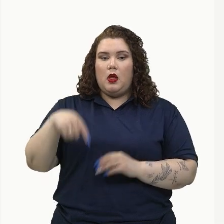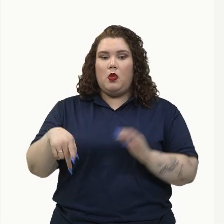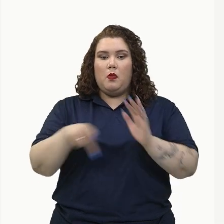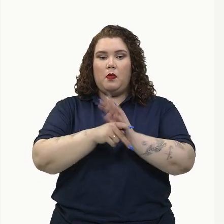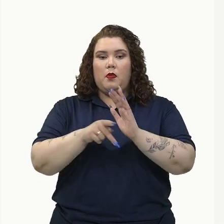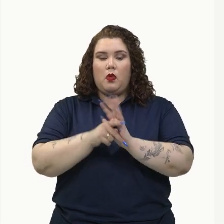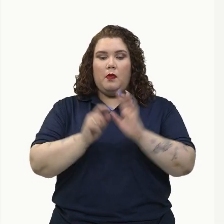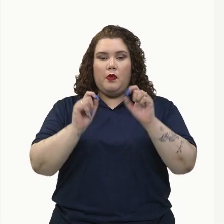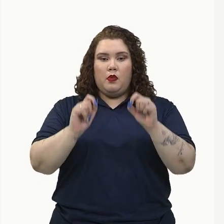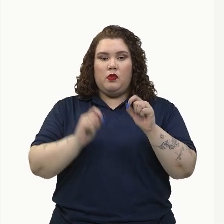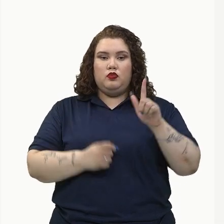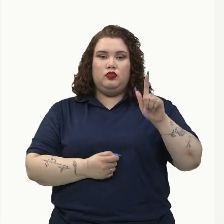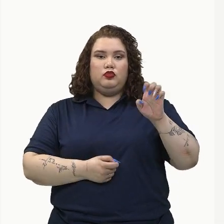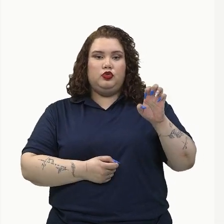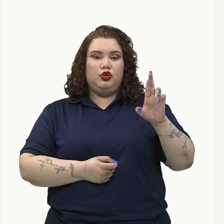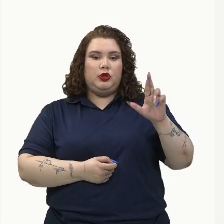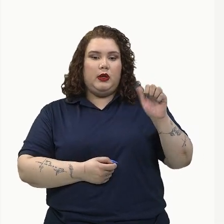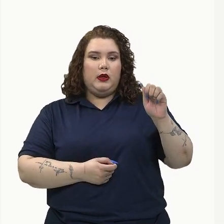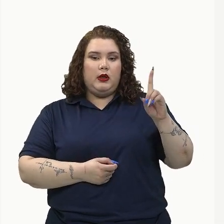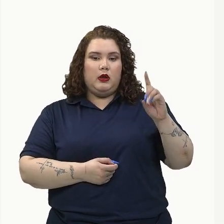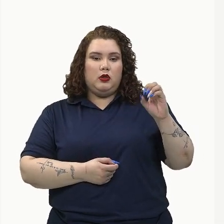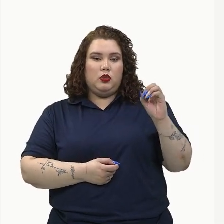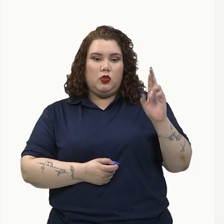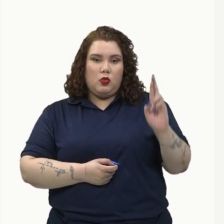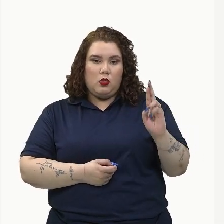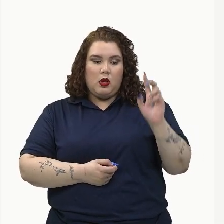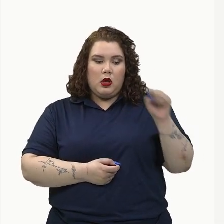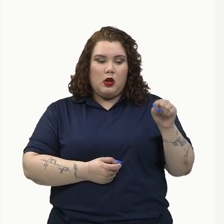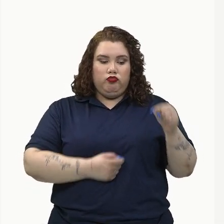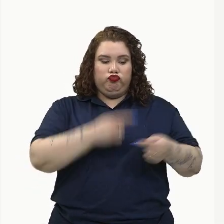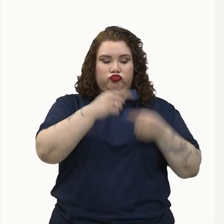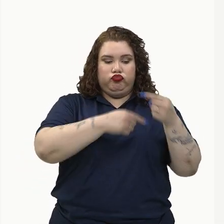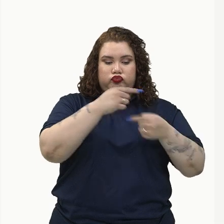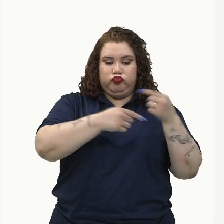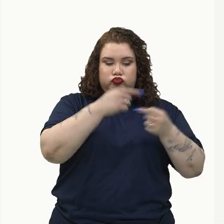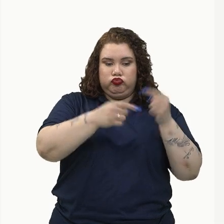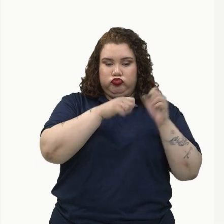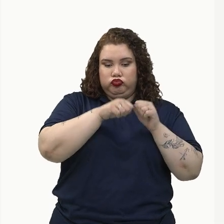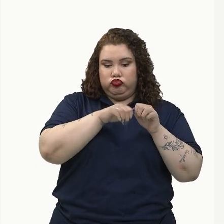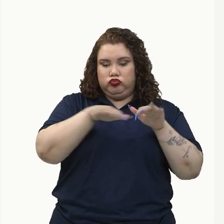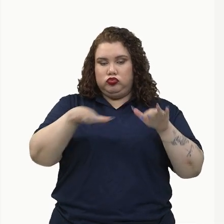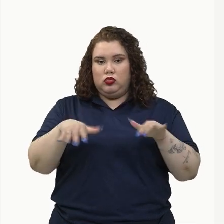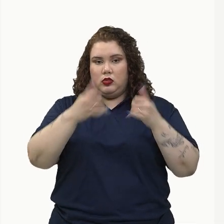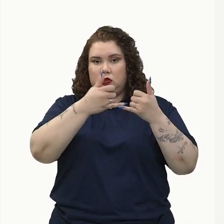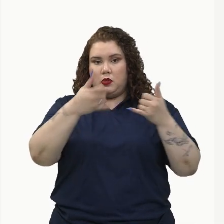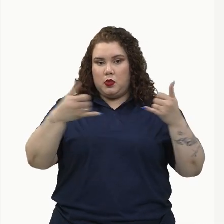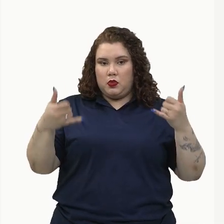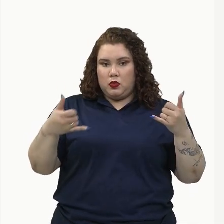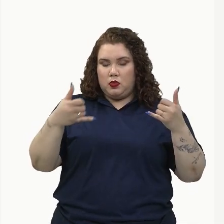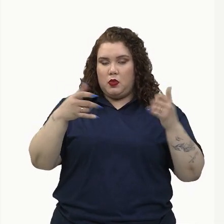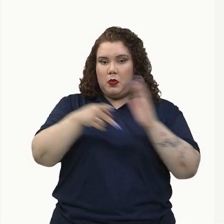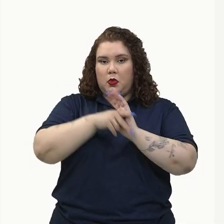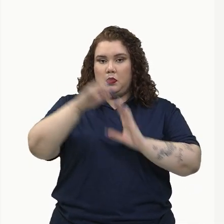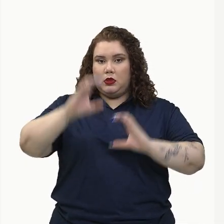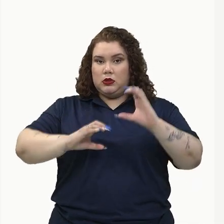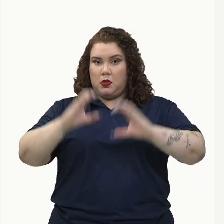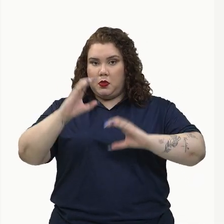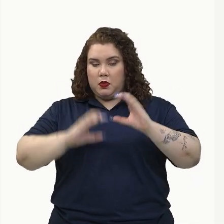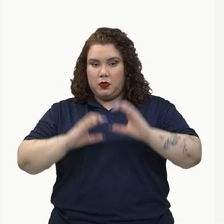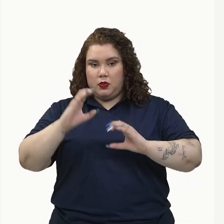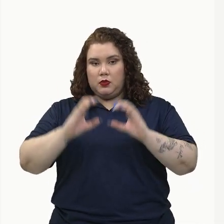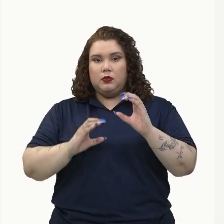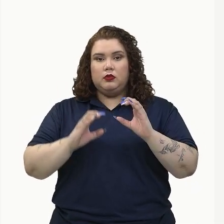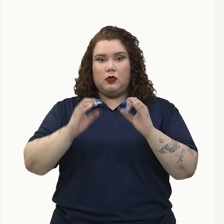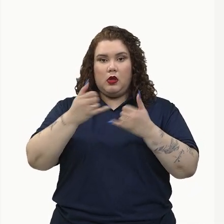gerador que vai abastecer o circuito. Então tem um gerador lá que abastece o